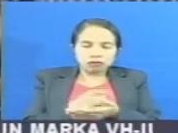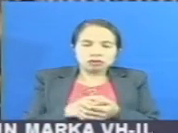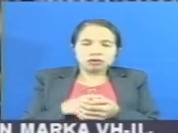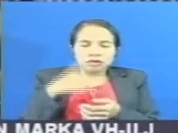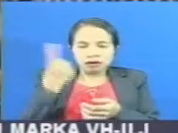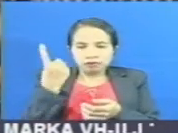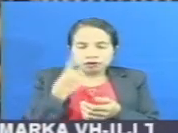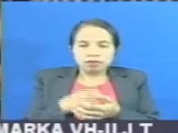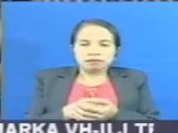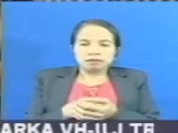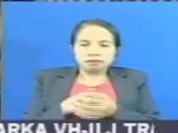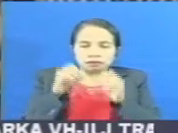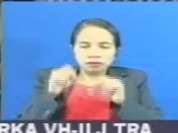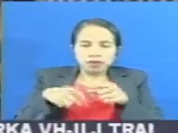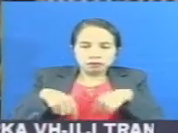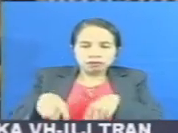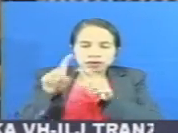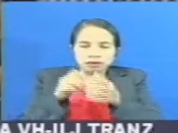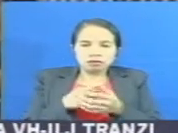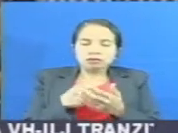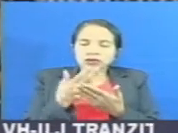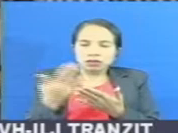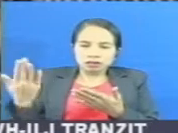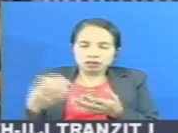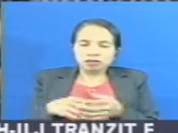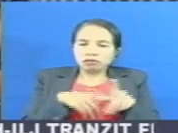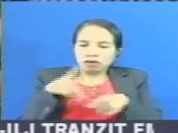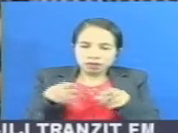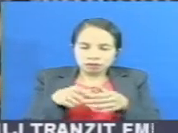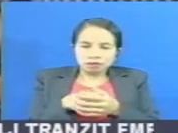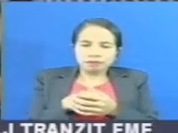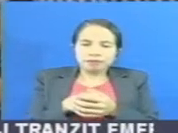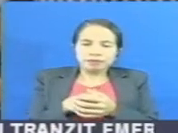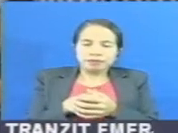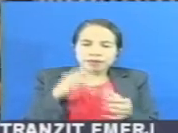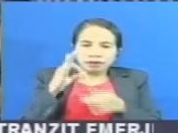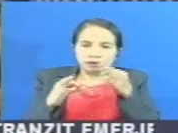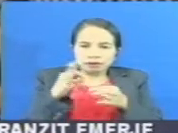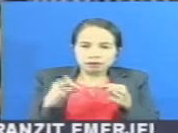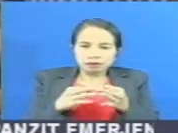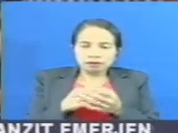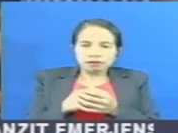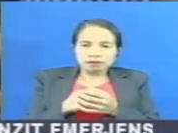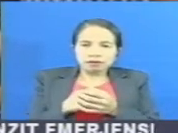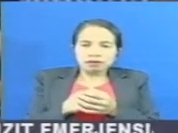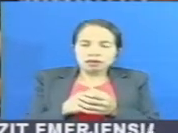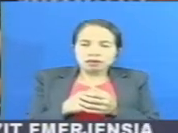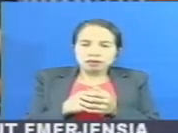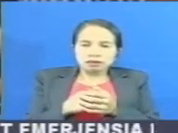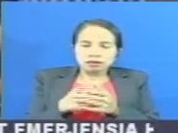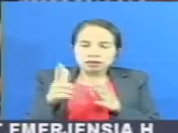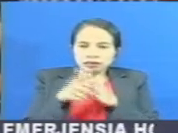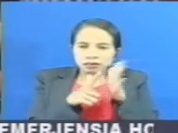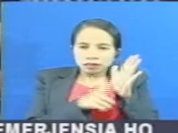nafatin. Tanto M nomos sasa, ni ita seguro nafatin. So ke sen, so ke regra Saudi ni